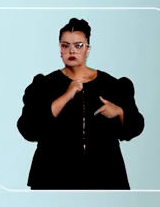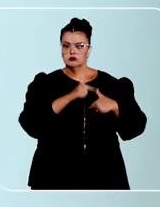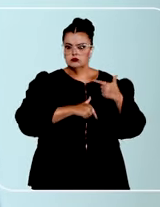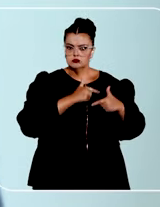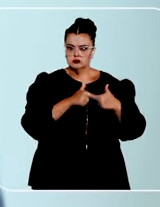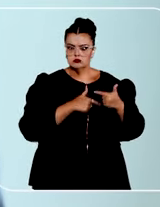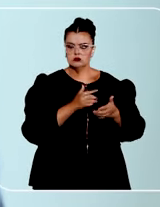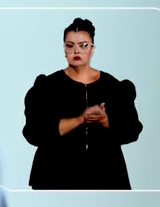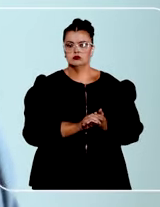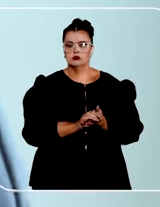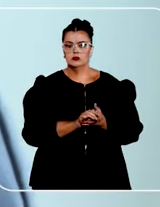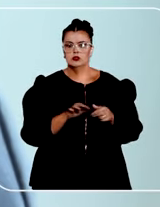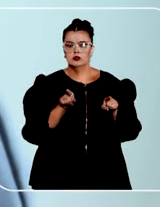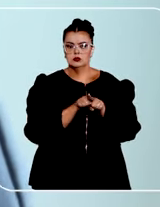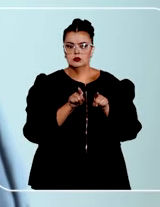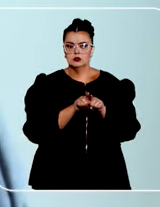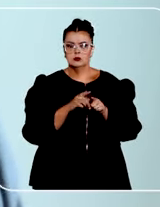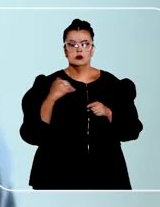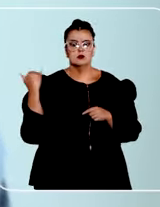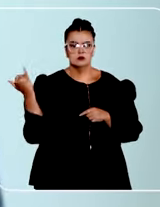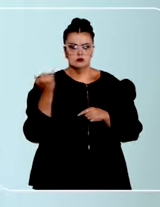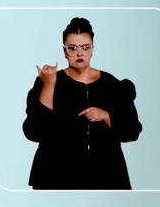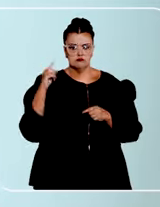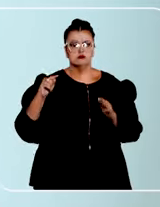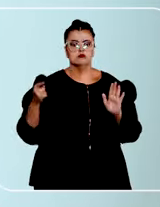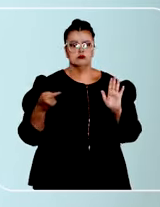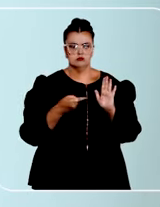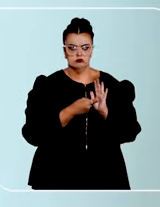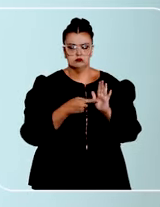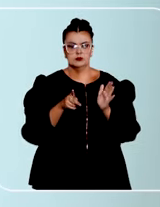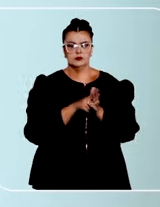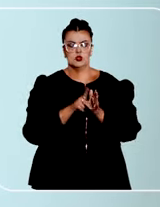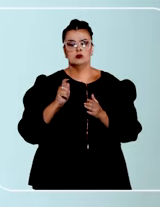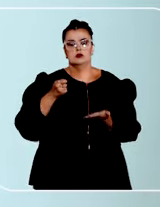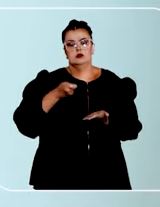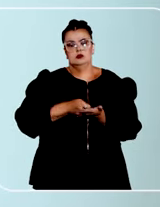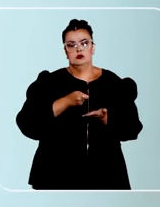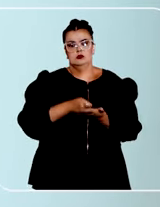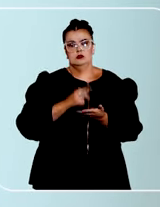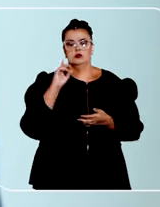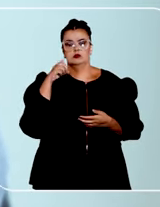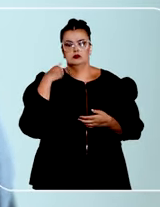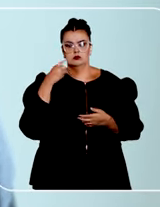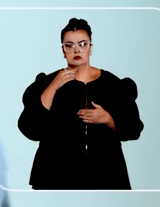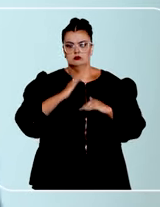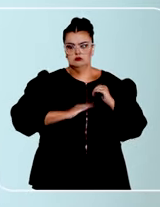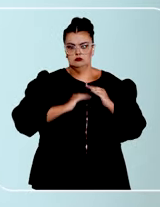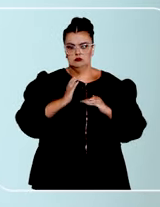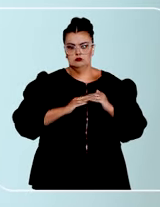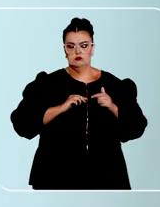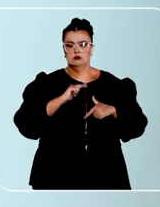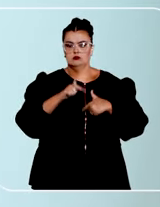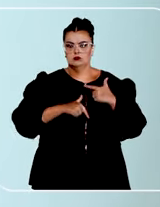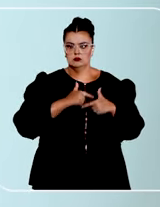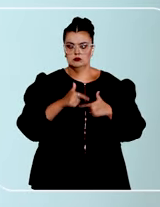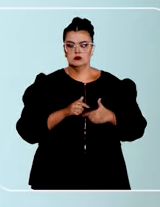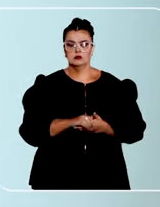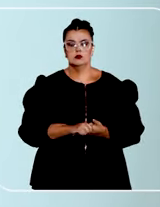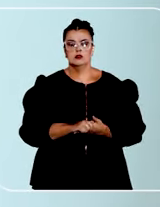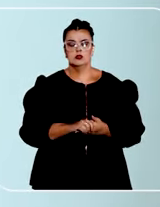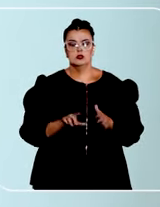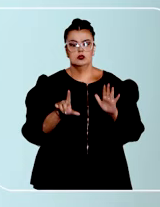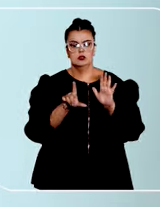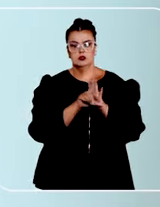a natureza e importância da causa e o tempo exigido do advogado para a prestação daquele serviço a lei prevê